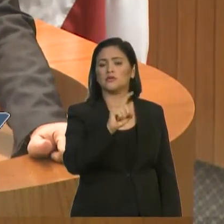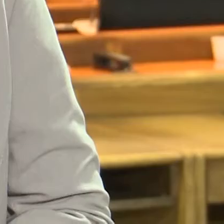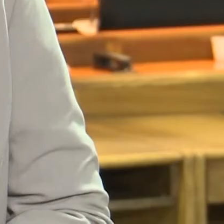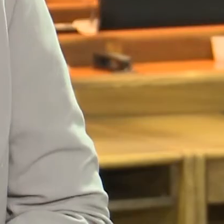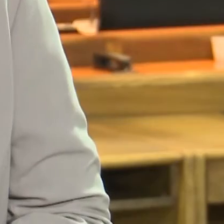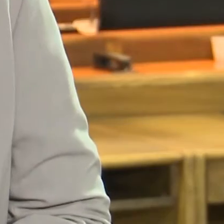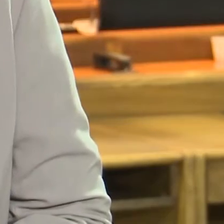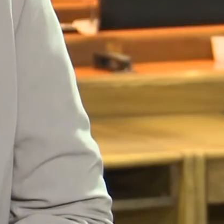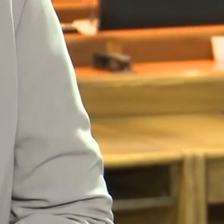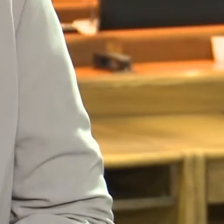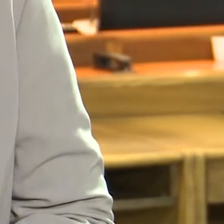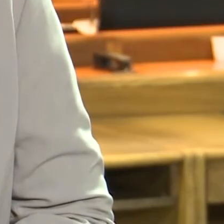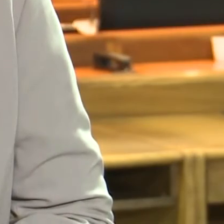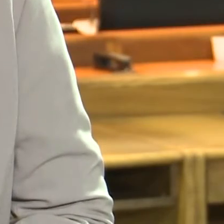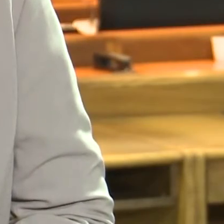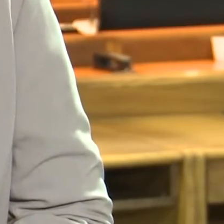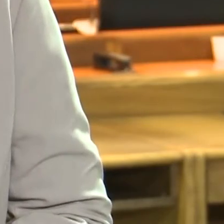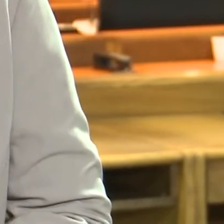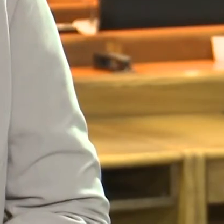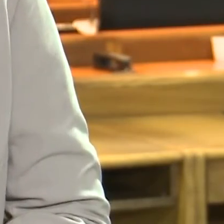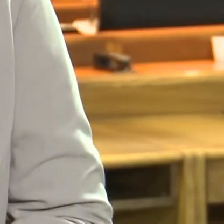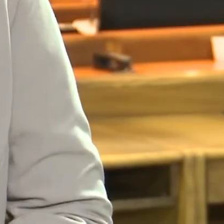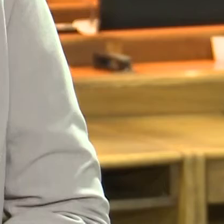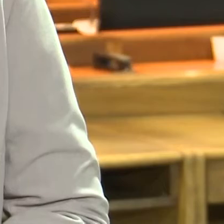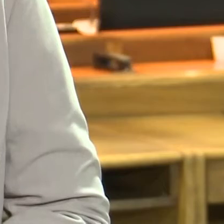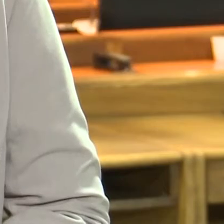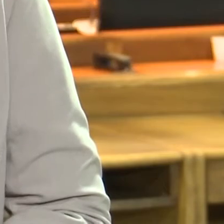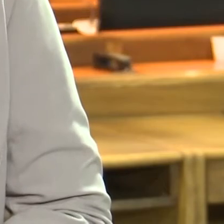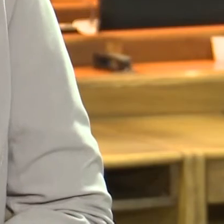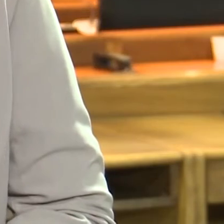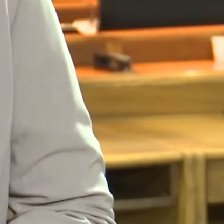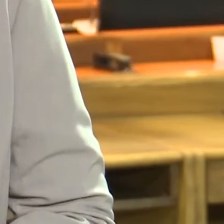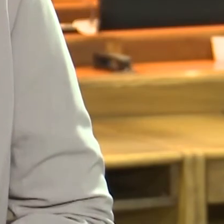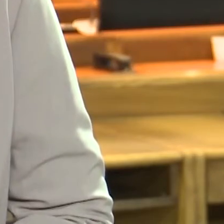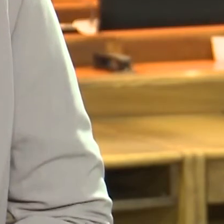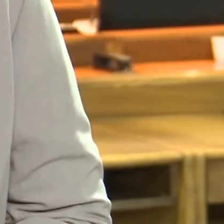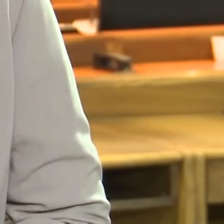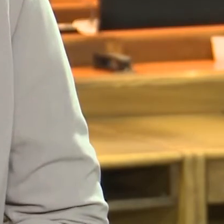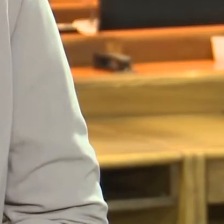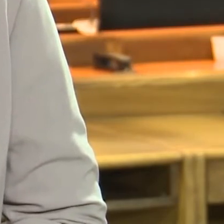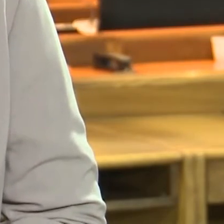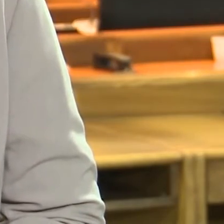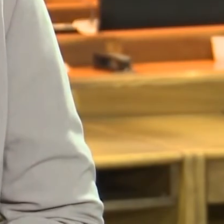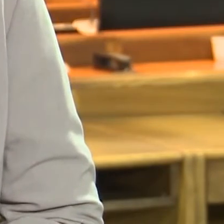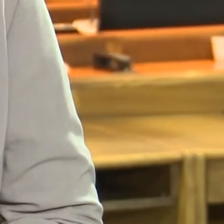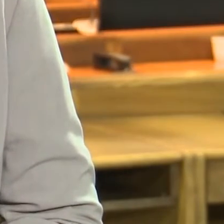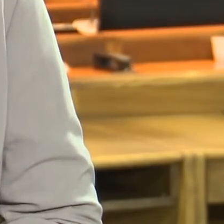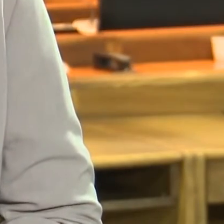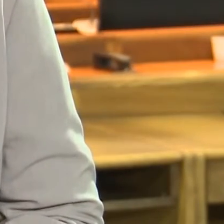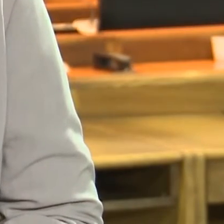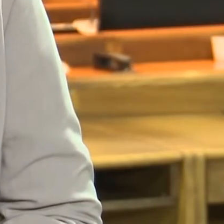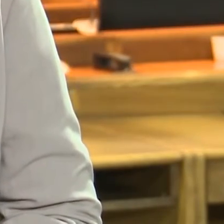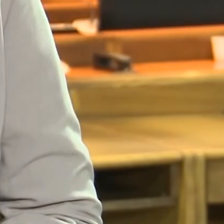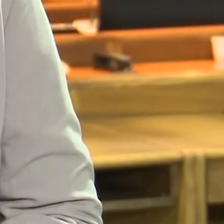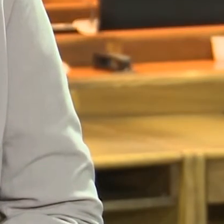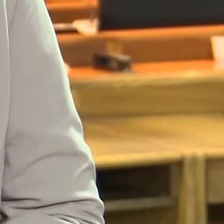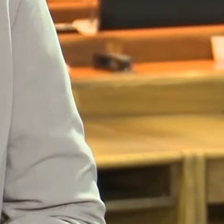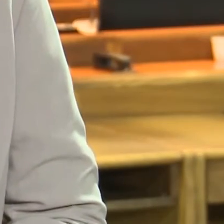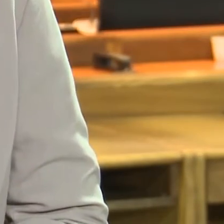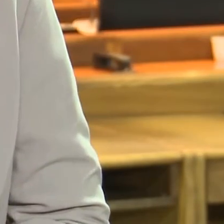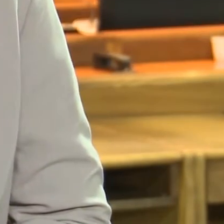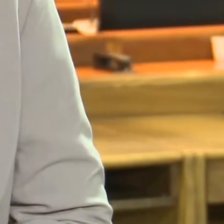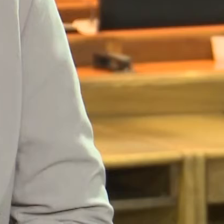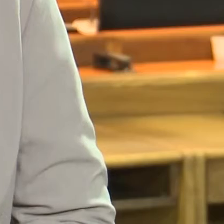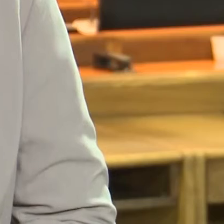Bermuda. Na tribuna, o deputado Dr. Iglésio Moisés criticou as escolas particulares de São Luís, que estão